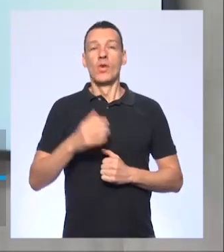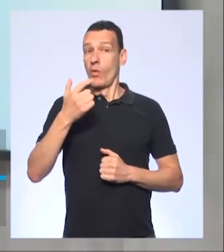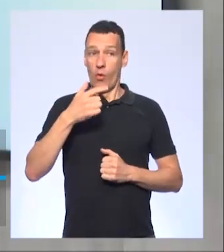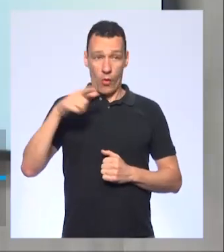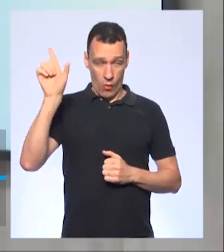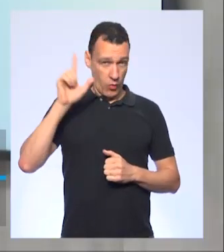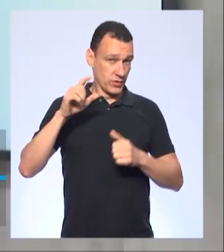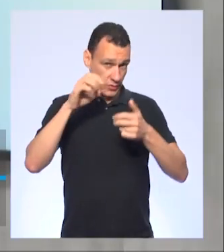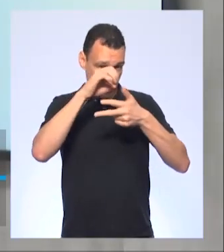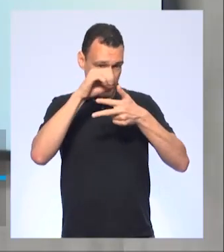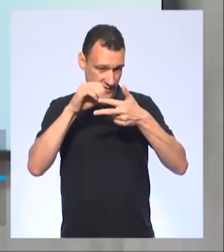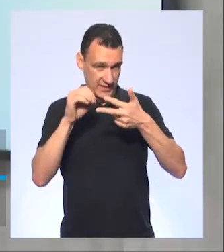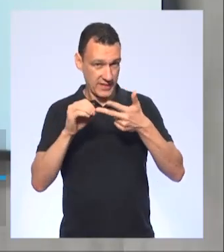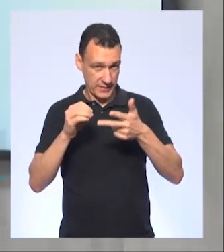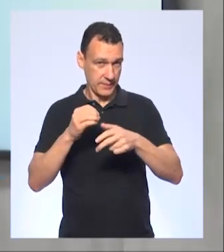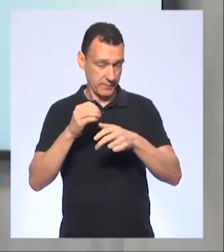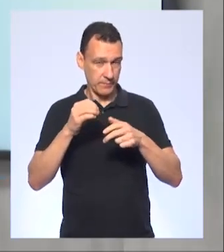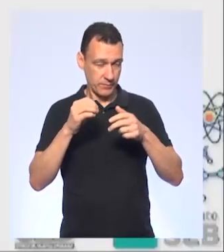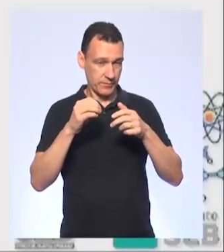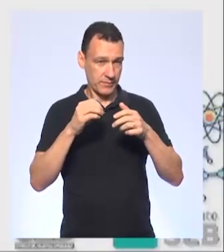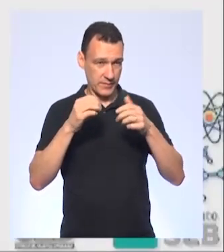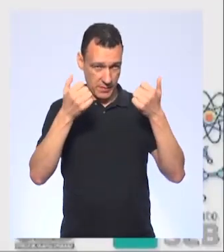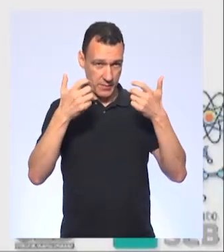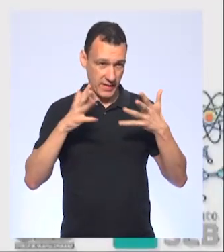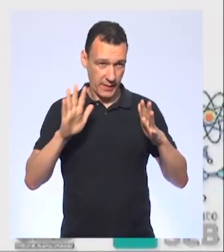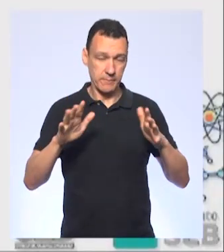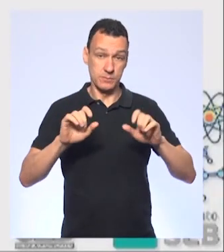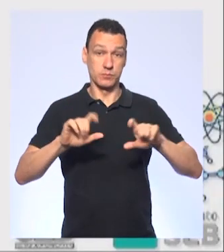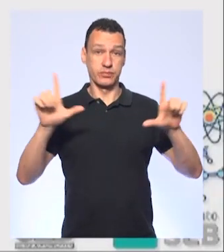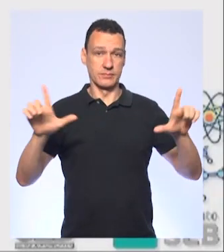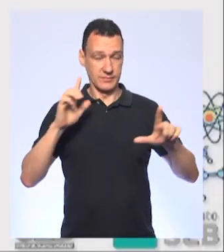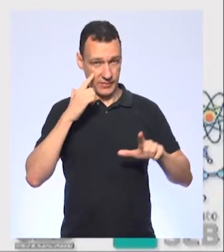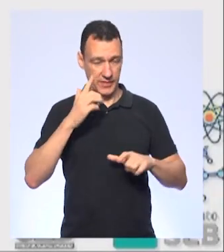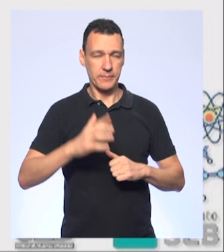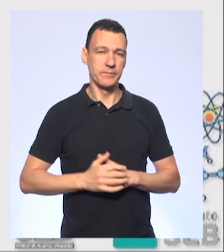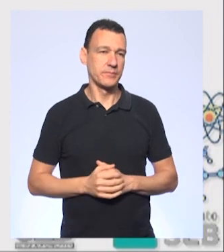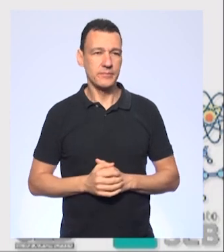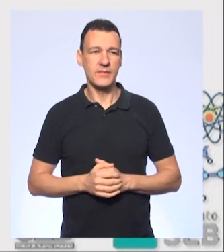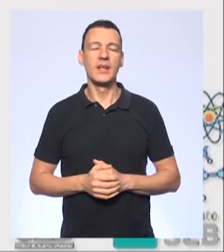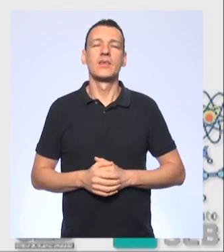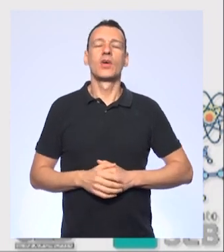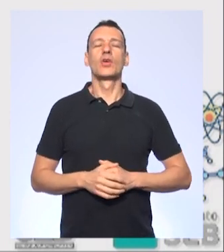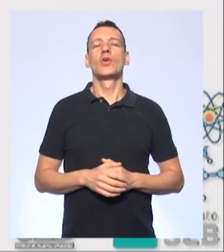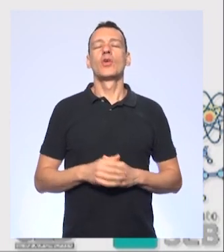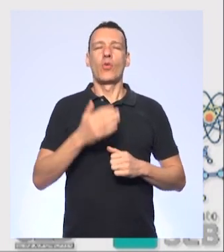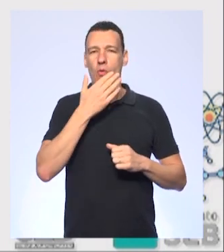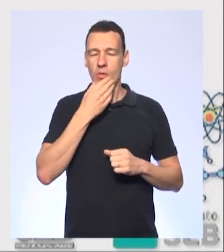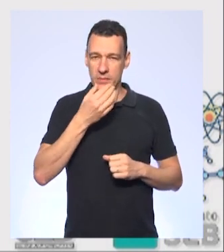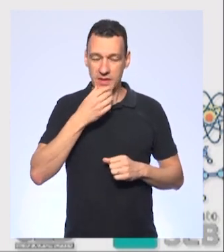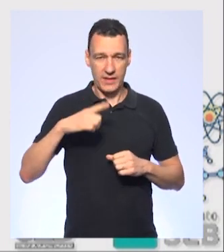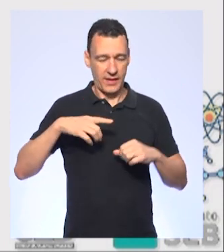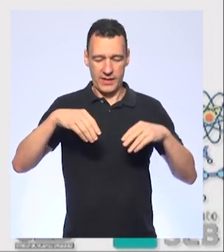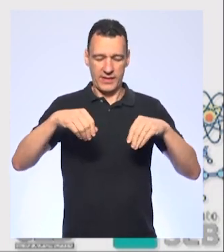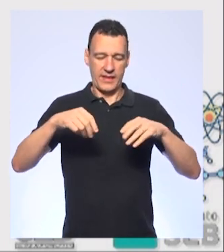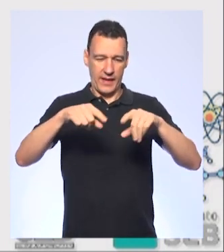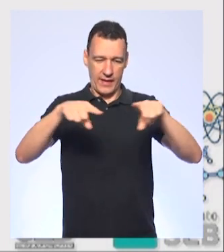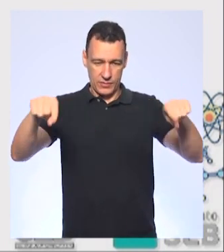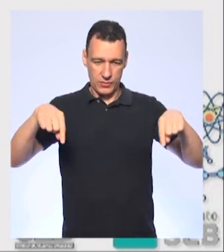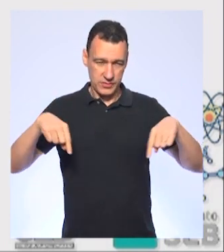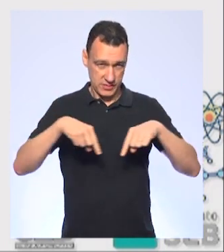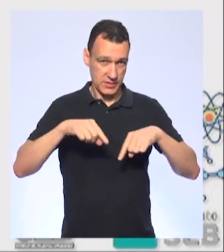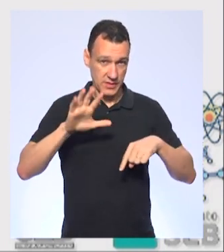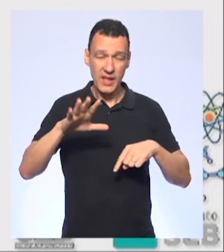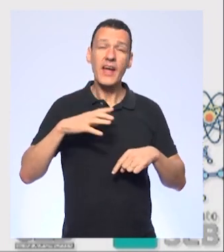também, lá do Enem. Tela cheia, fica mais fácil para você. O proprietário de uma área quer dividi-la